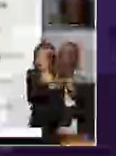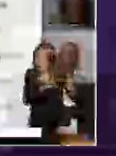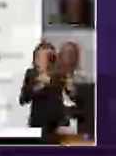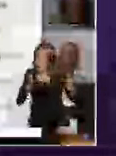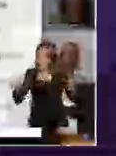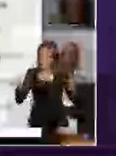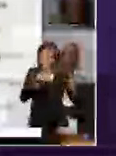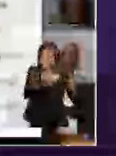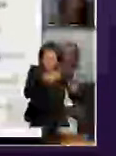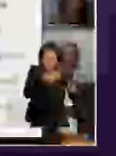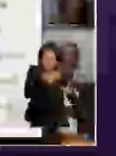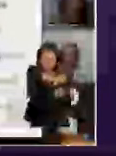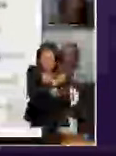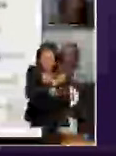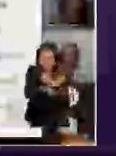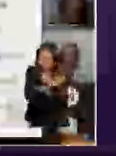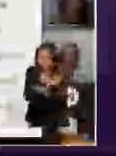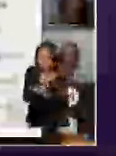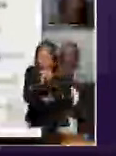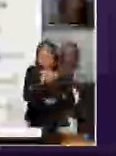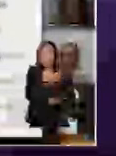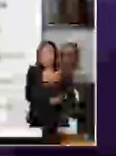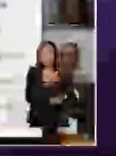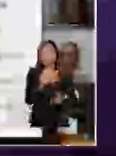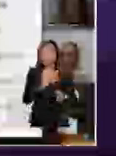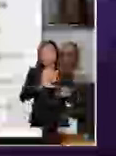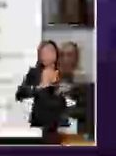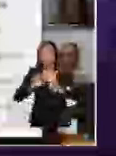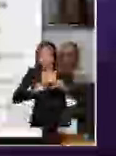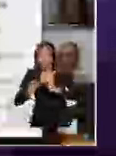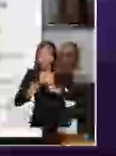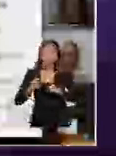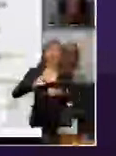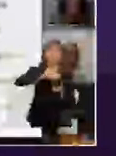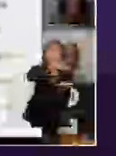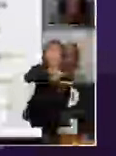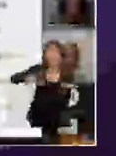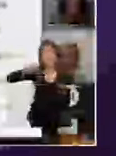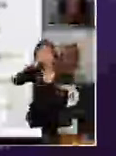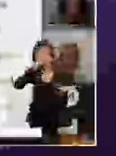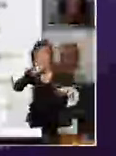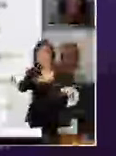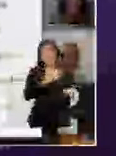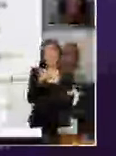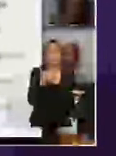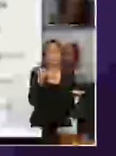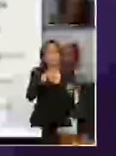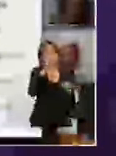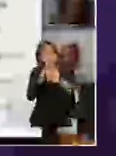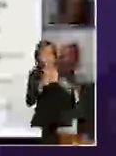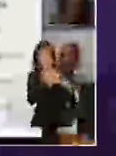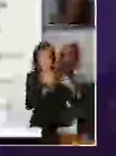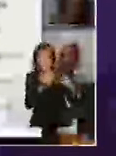analisando número de vacinados e número de casos internados ou óbitos. A gente precisa analisar